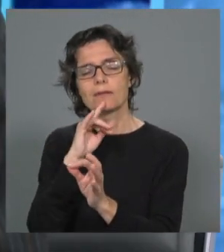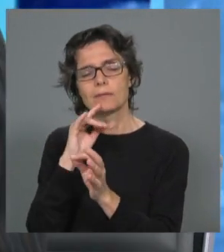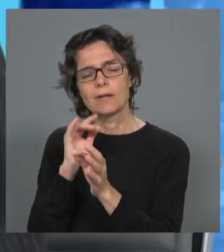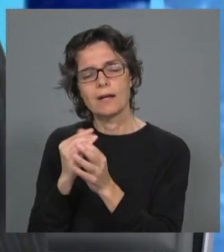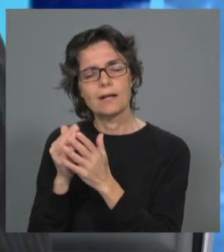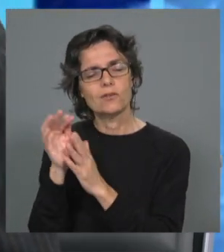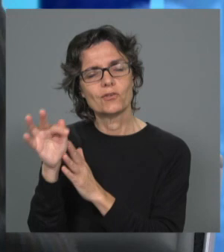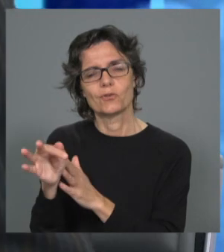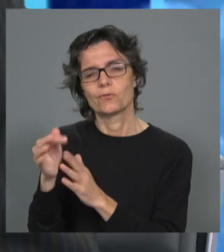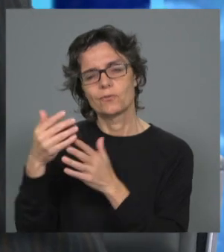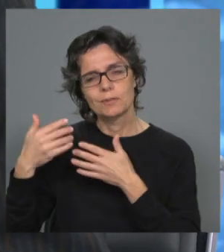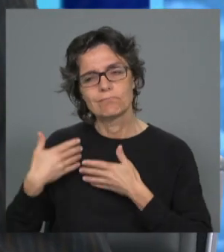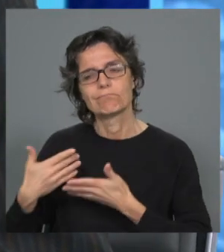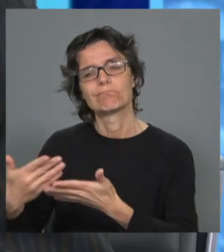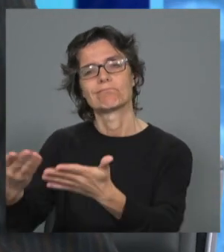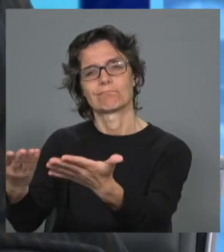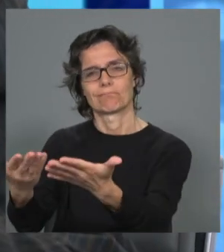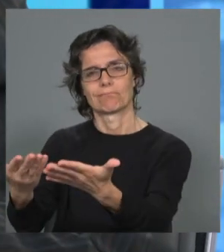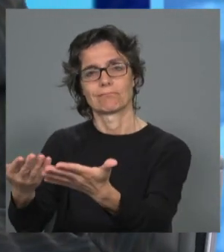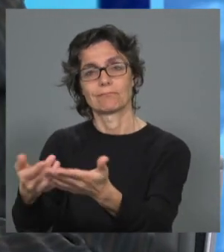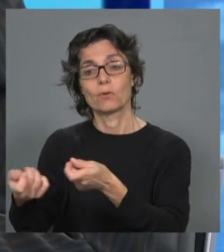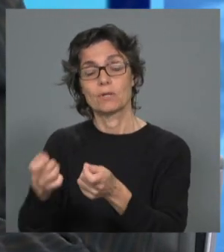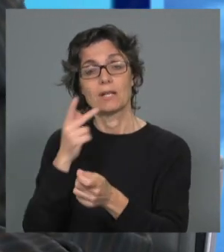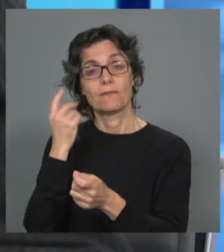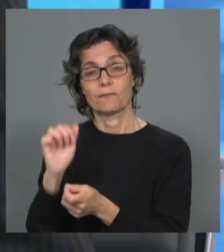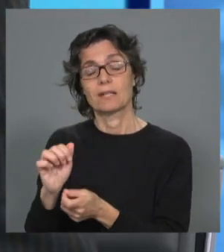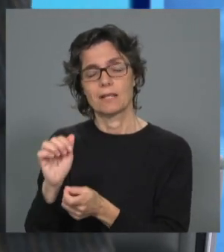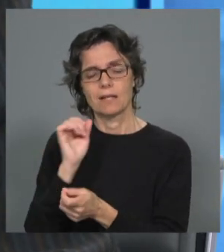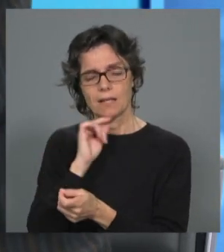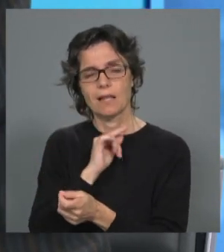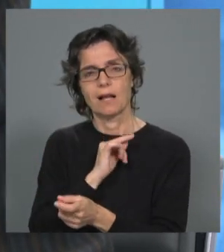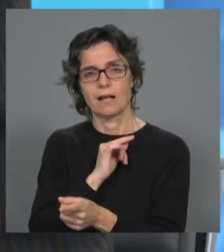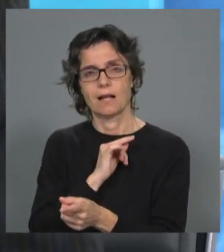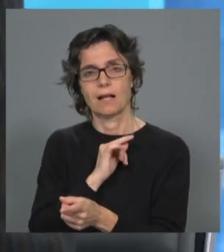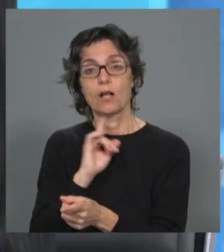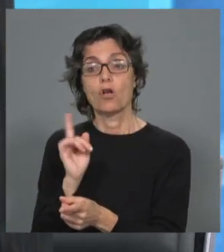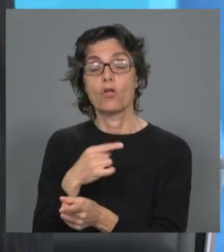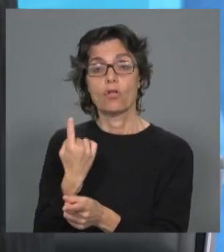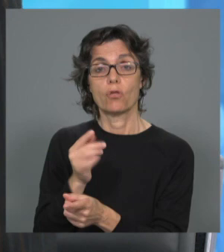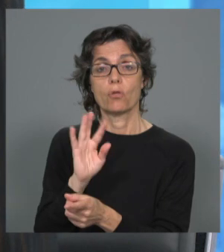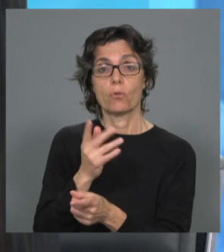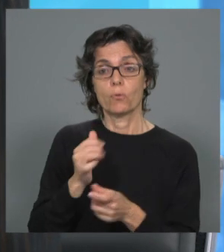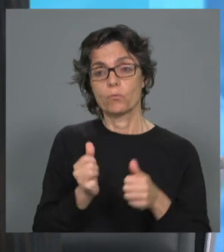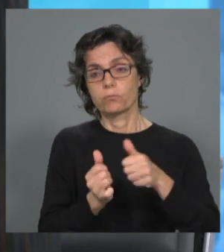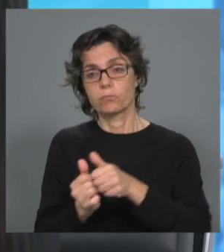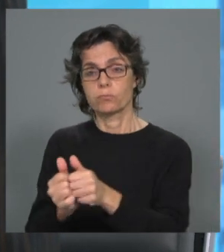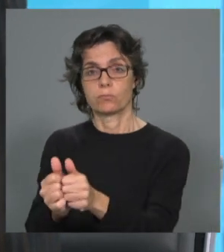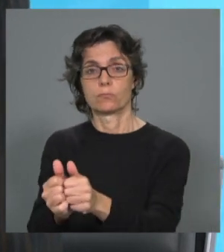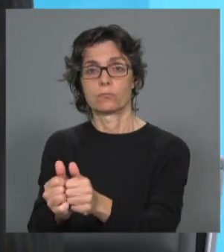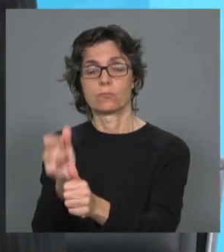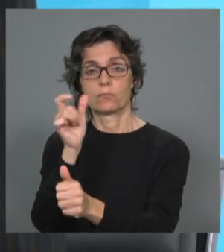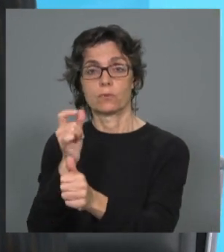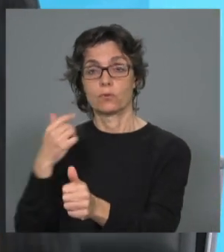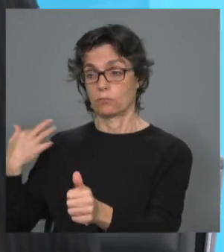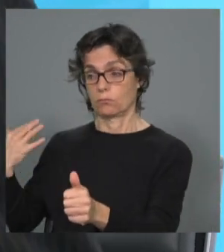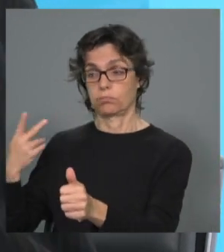mesmo organizar a sua vida de outra maneira. Nós percebemos, quando acompanhamos estas pessoas ao longo da vida,